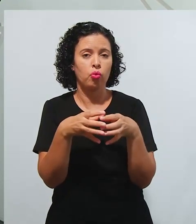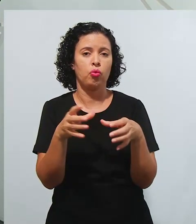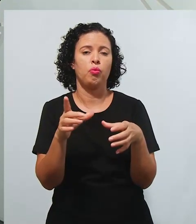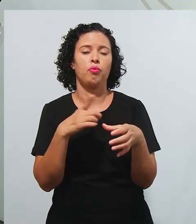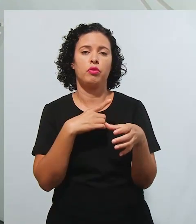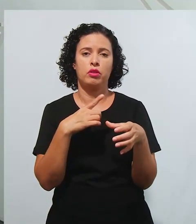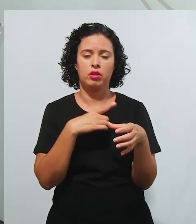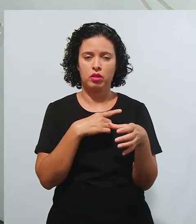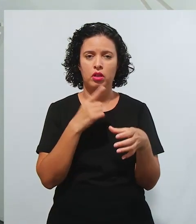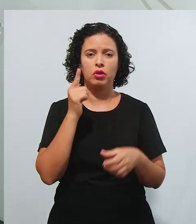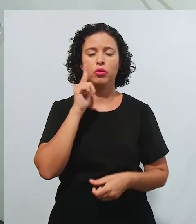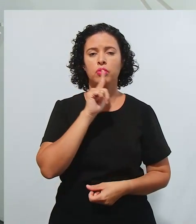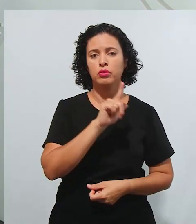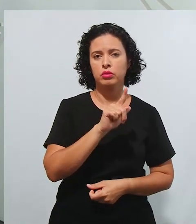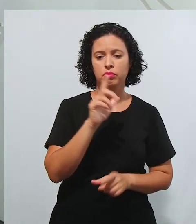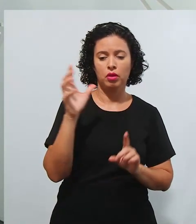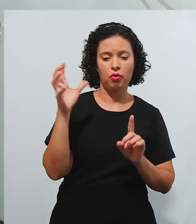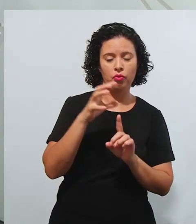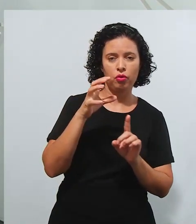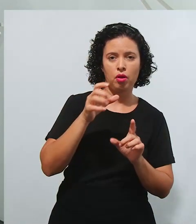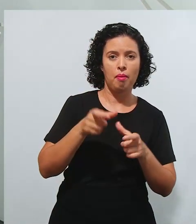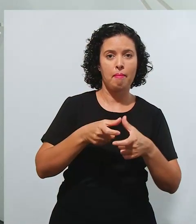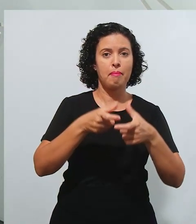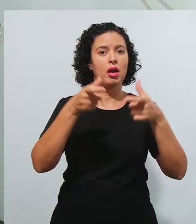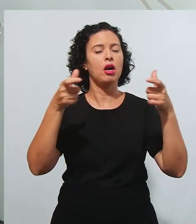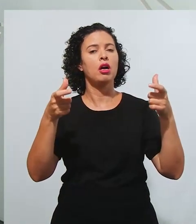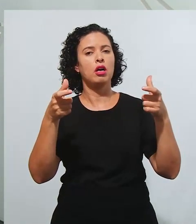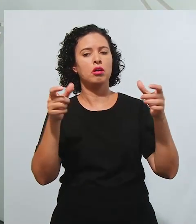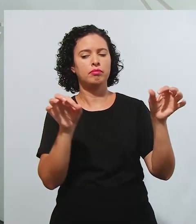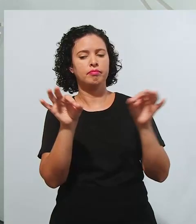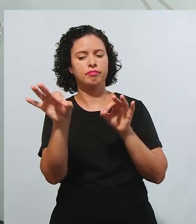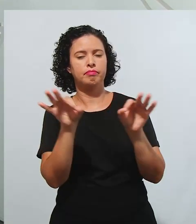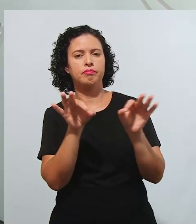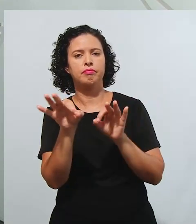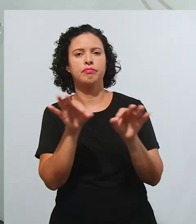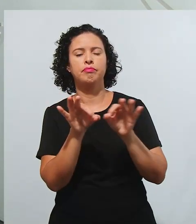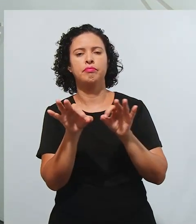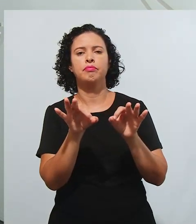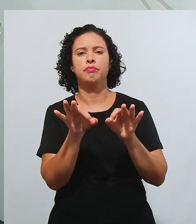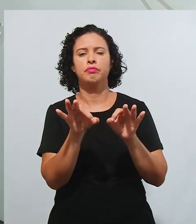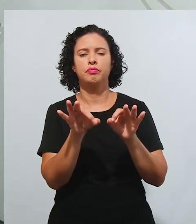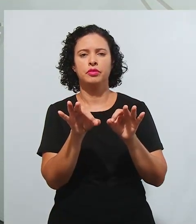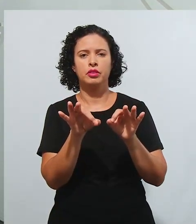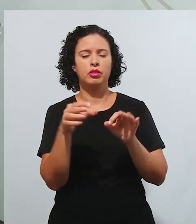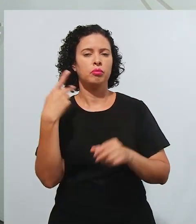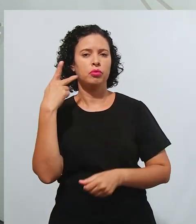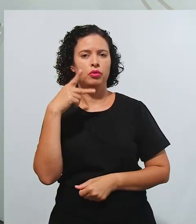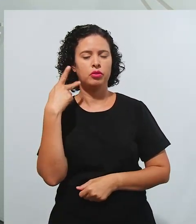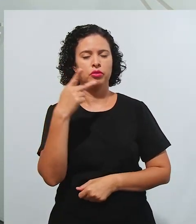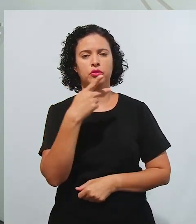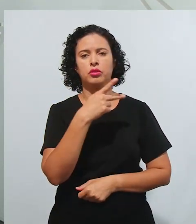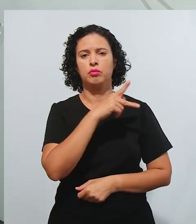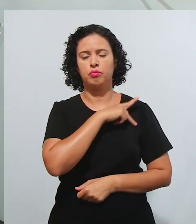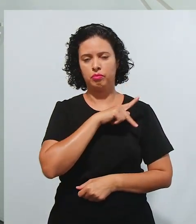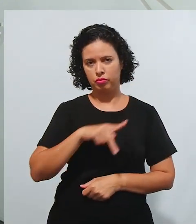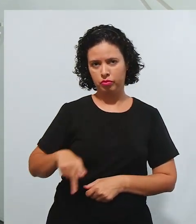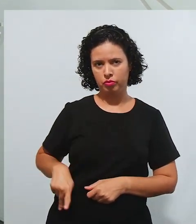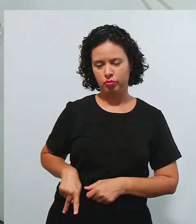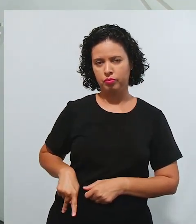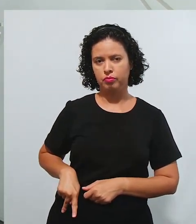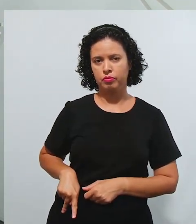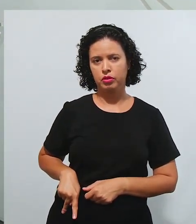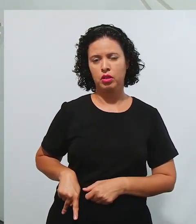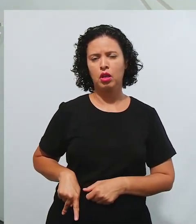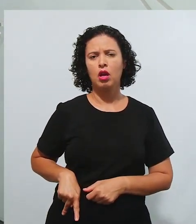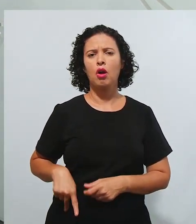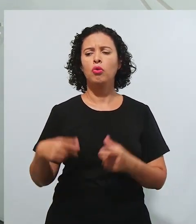fazem, isso vai ter uma influência maior na hora de elaboração de políticas públicas e priorização de